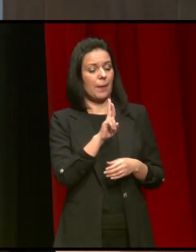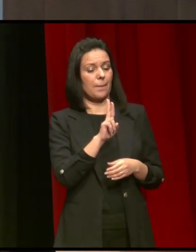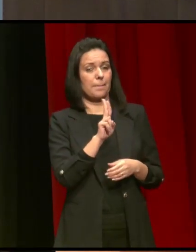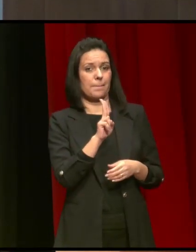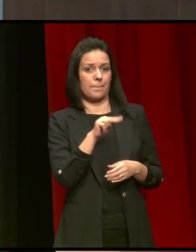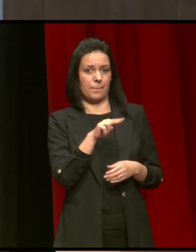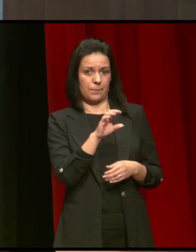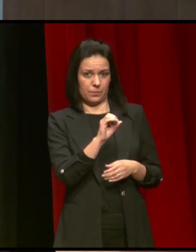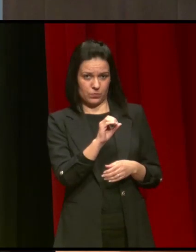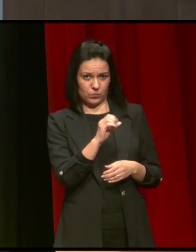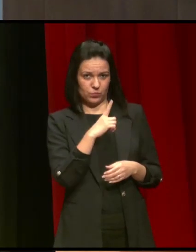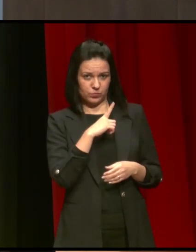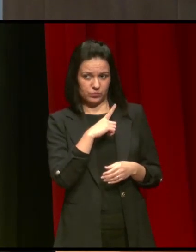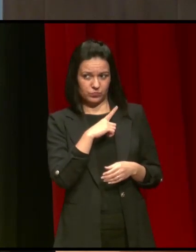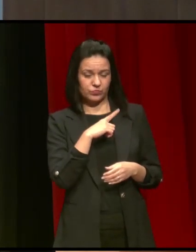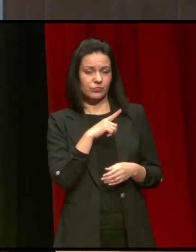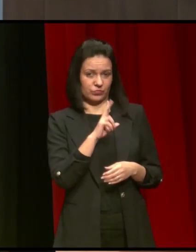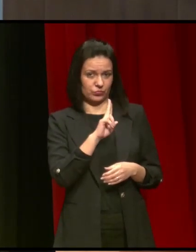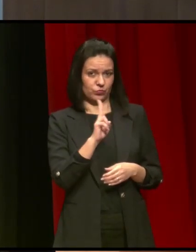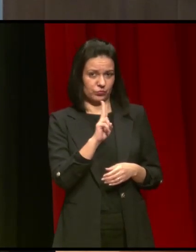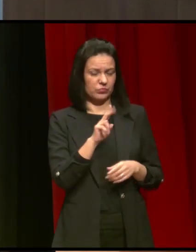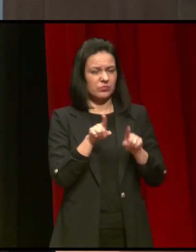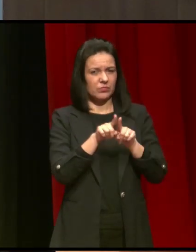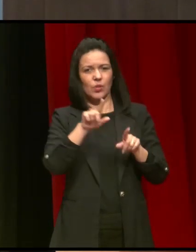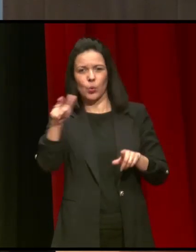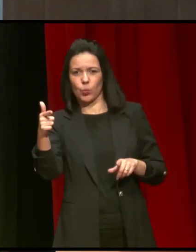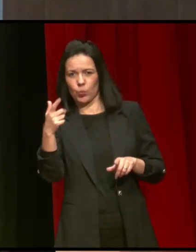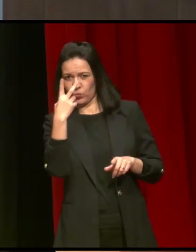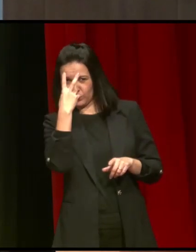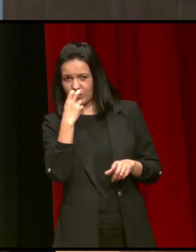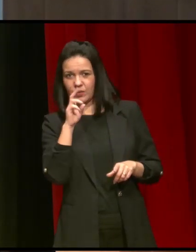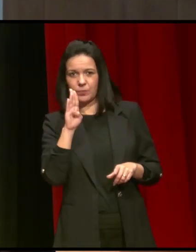Bruno, que era cego, amigo meu, esse também era Bruno. Eu falei: